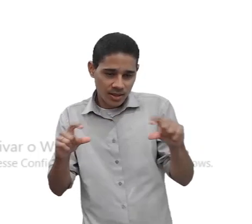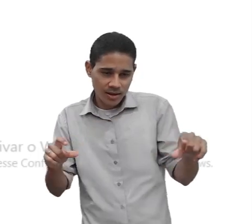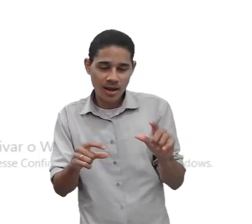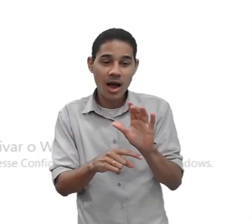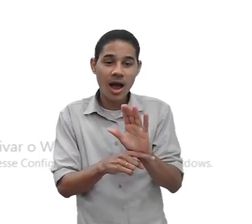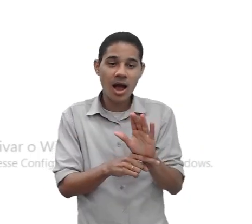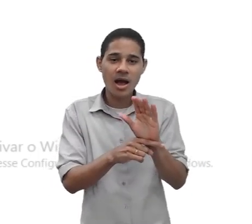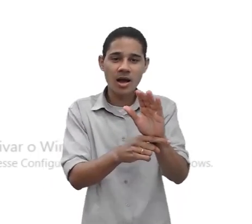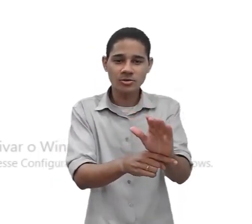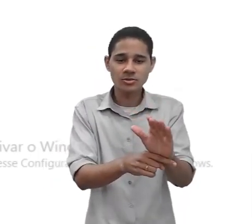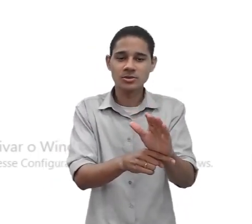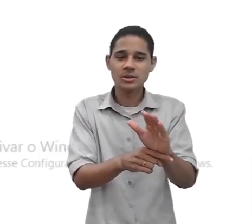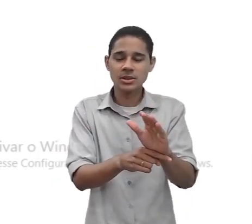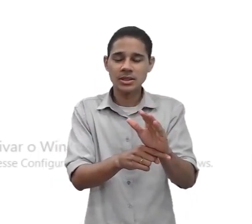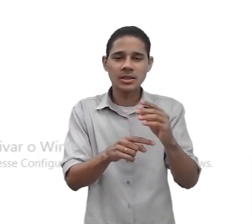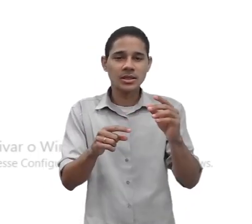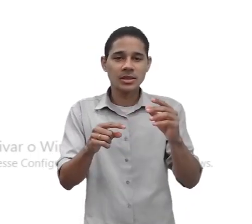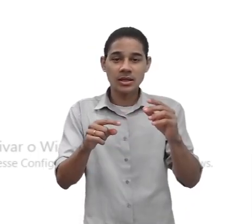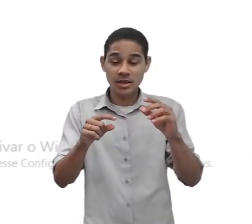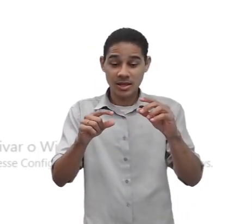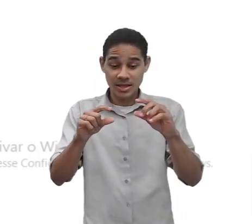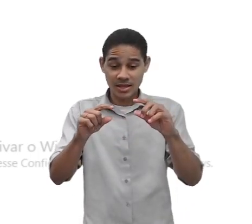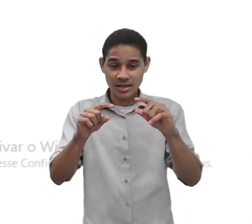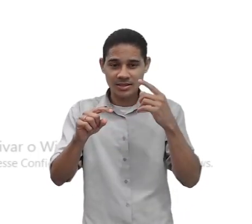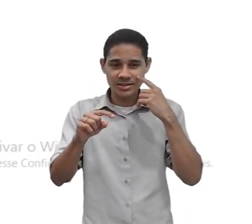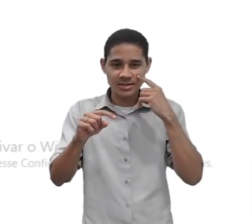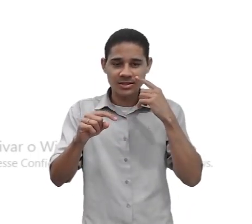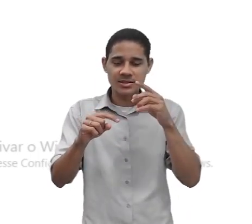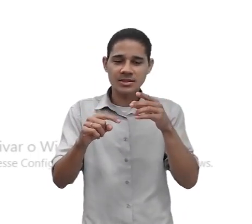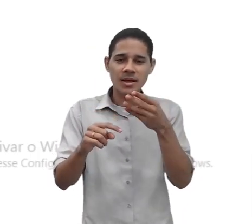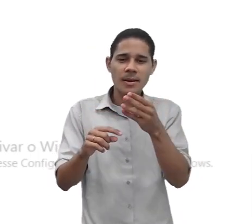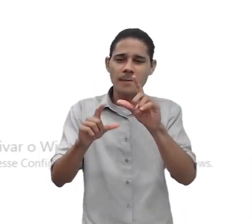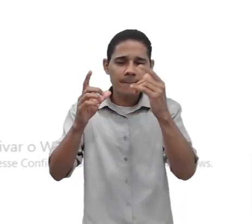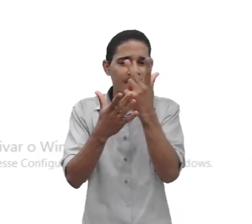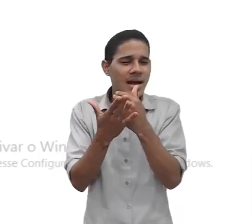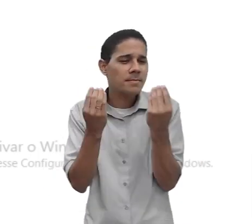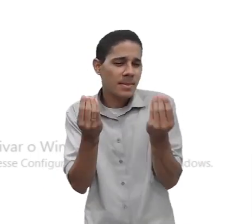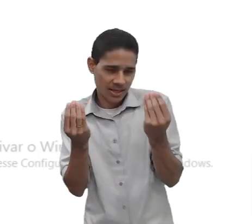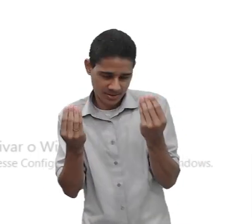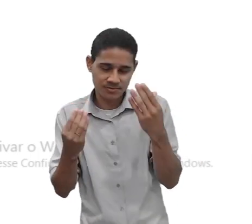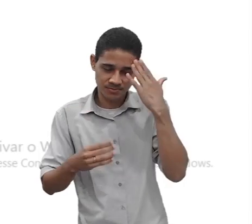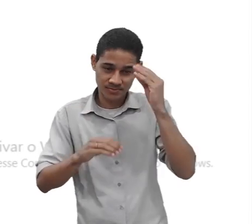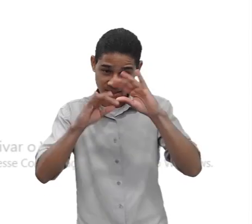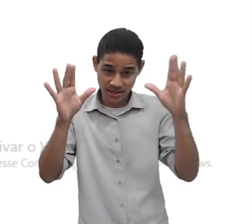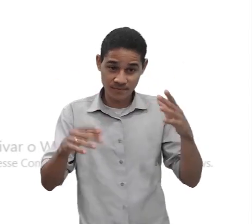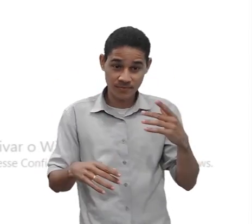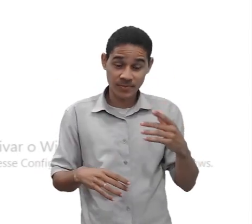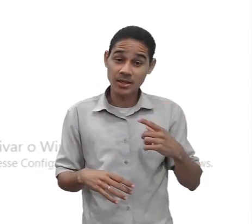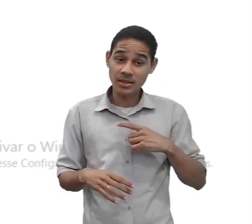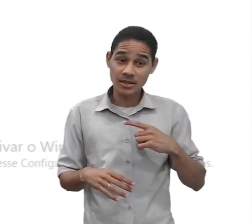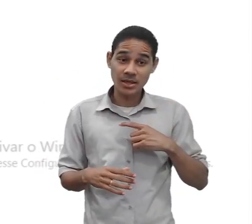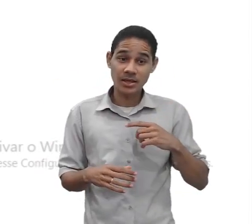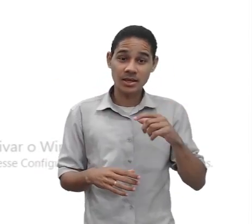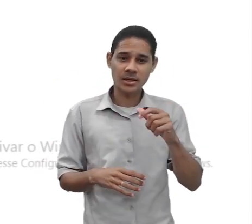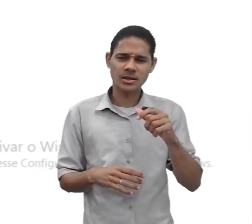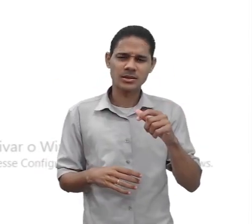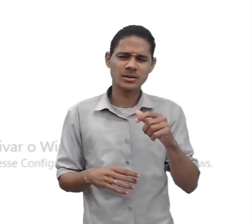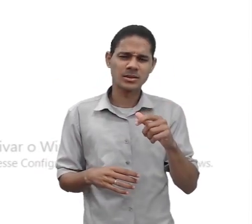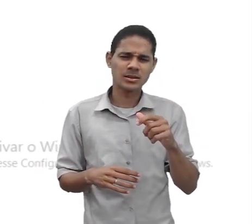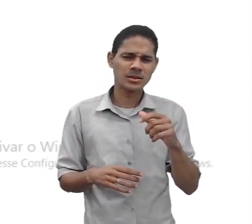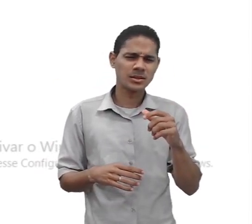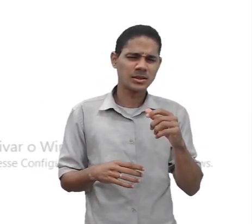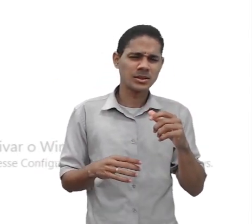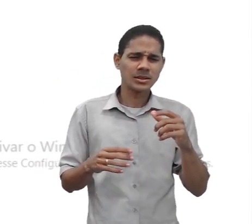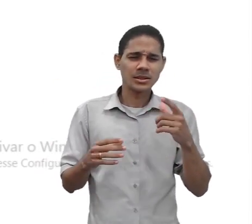uma imagem. Os enquadramentos eles servem principalmente para criar condições